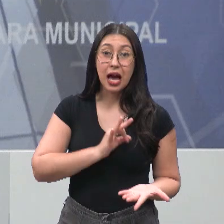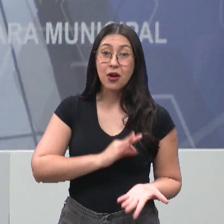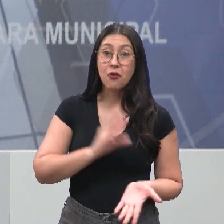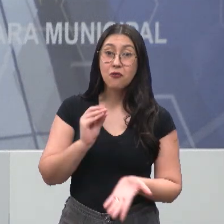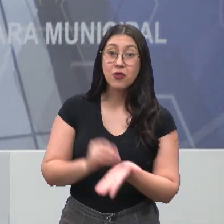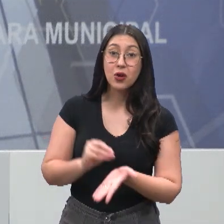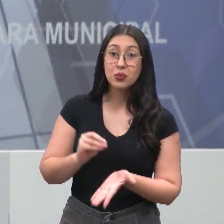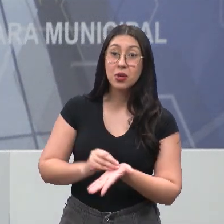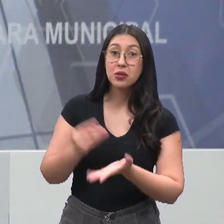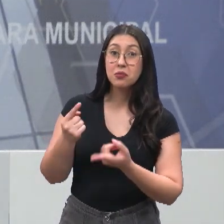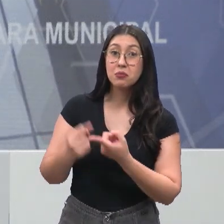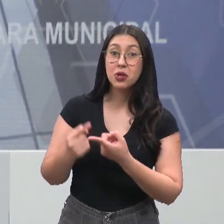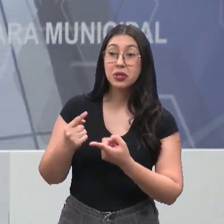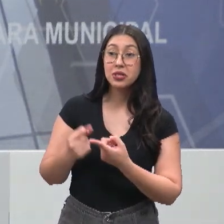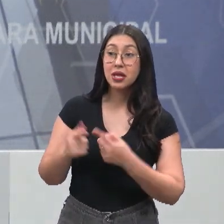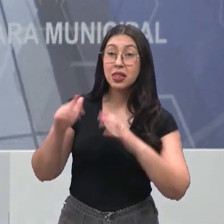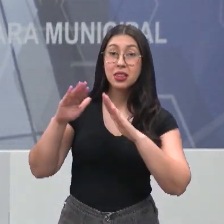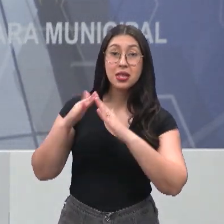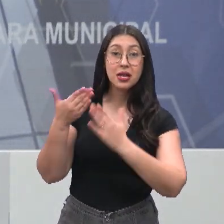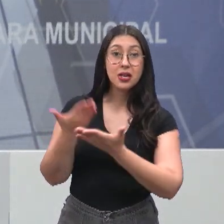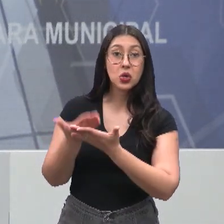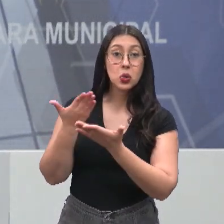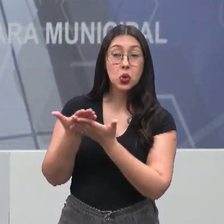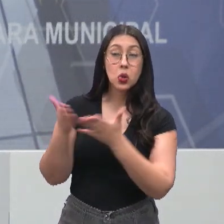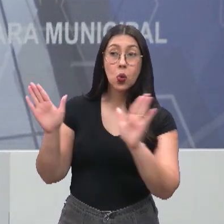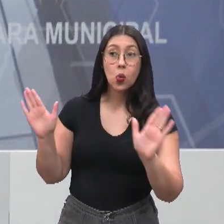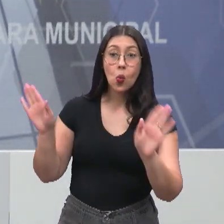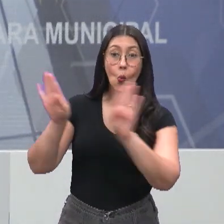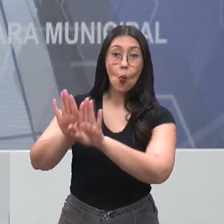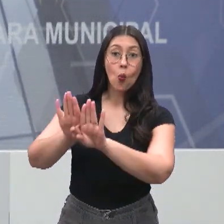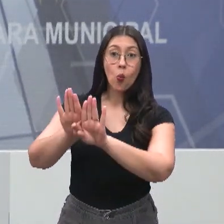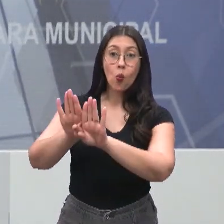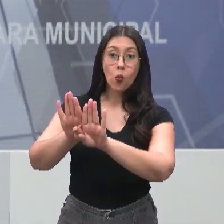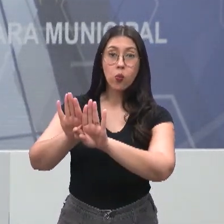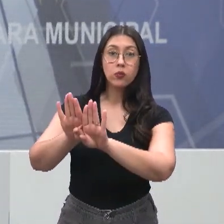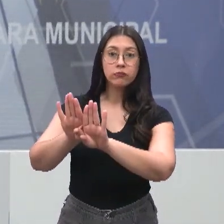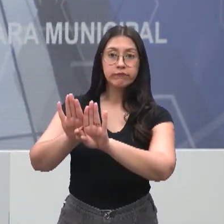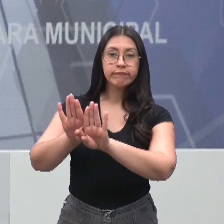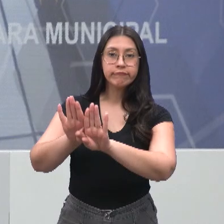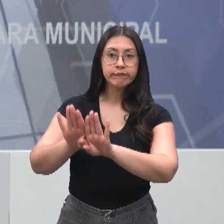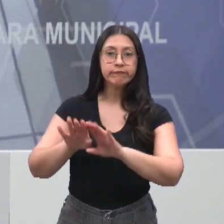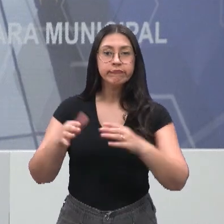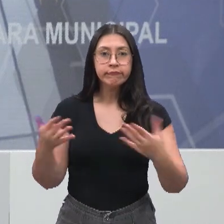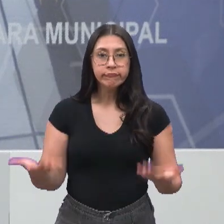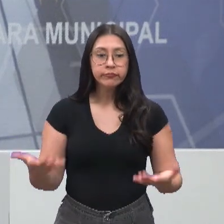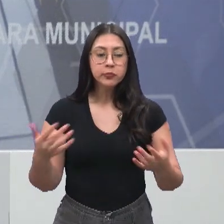ter crianças para levar às escolas.